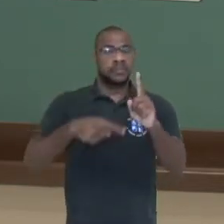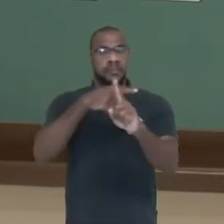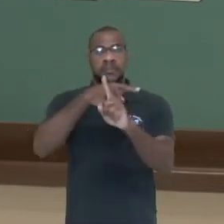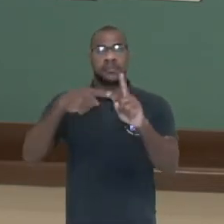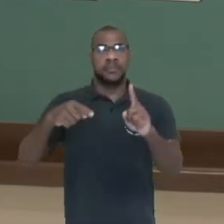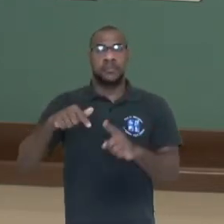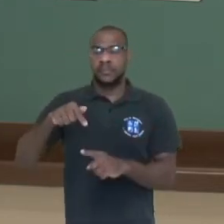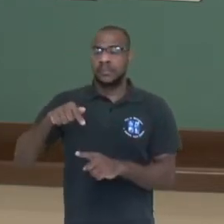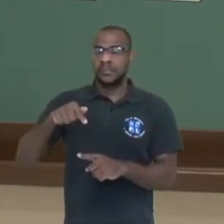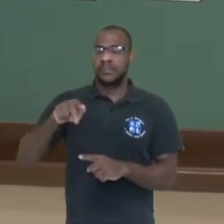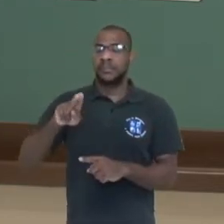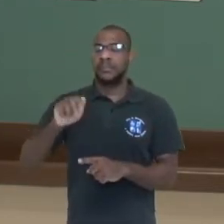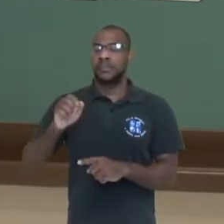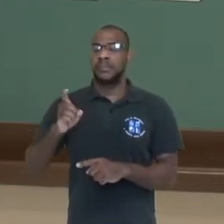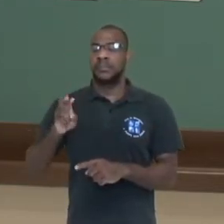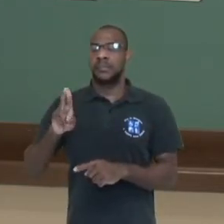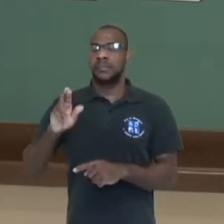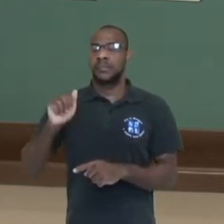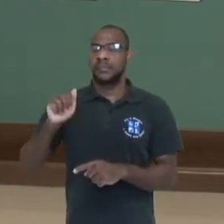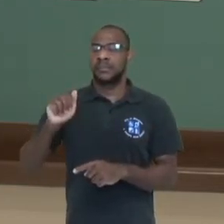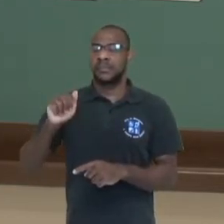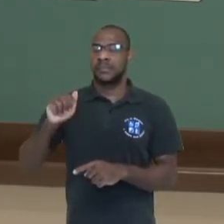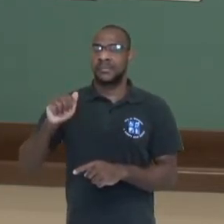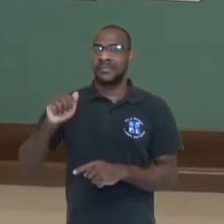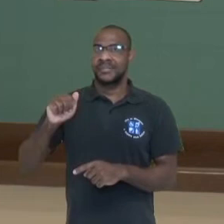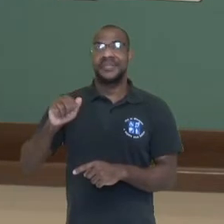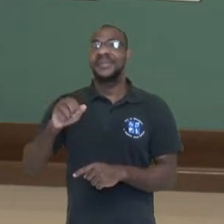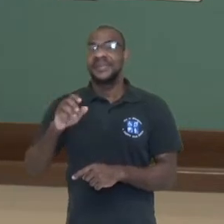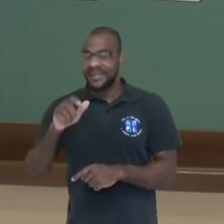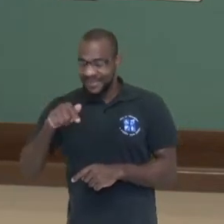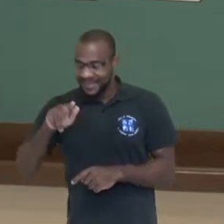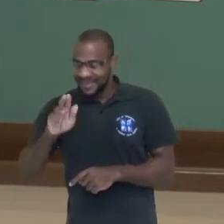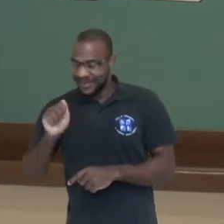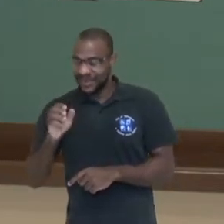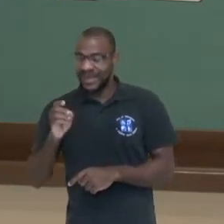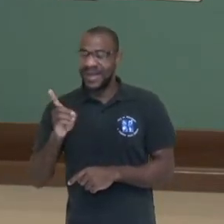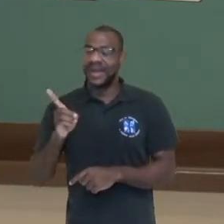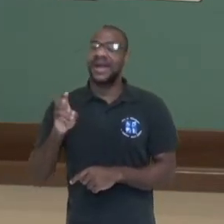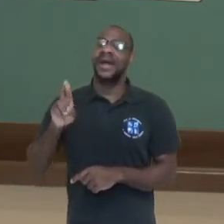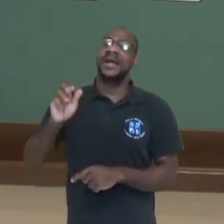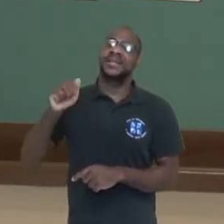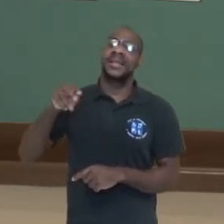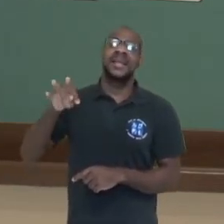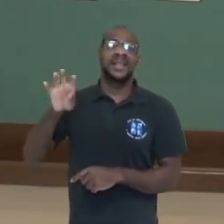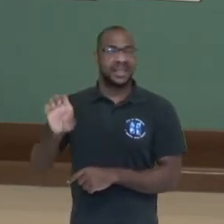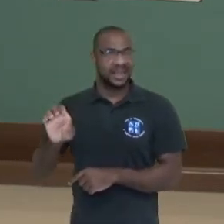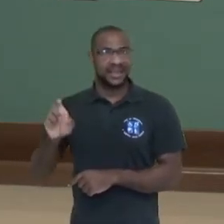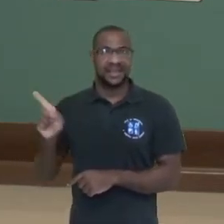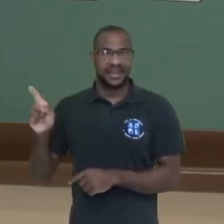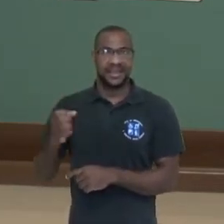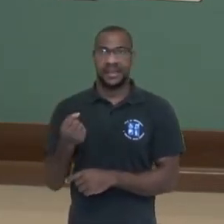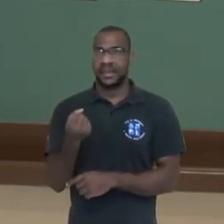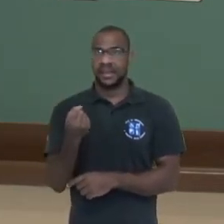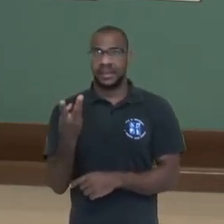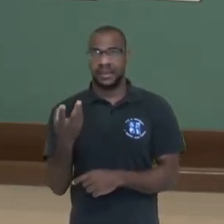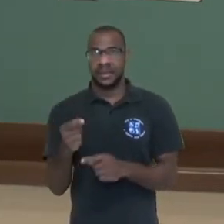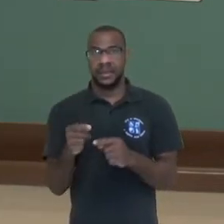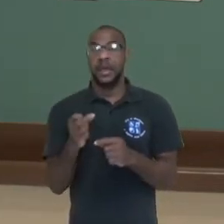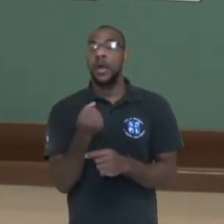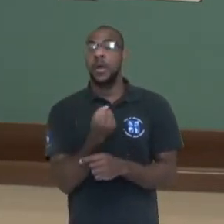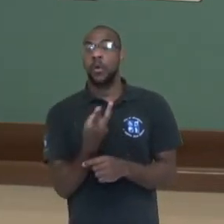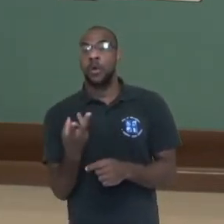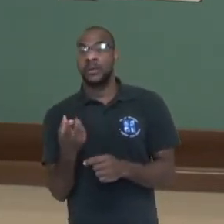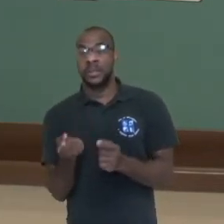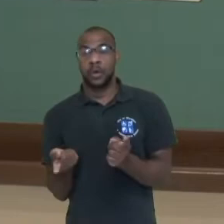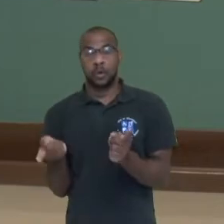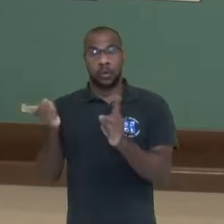quadrantes, tá bom? Então, a gente tem 4 quadrantes e a gente começa a contar eles no sentido anti-horário, tá